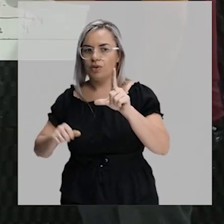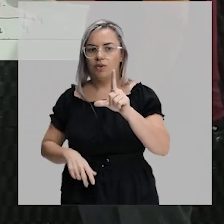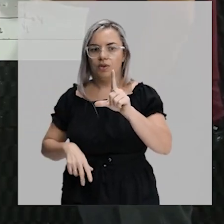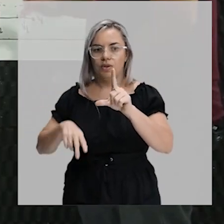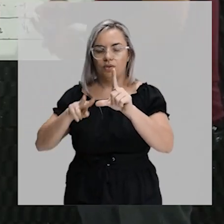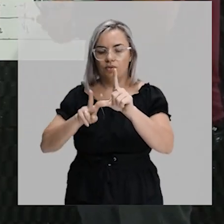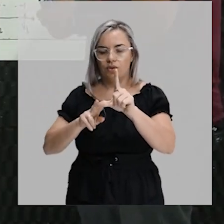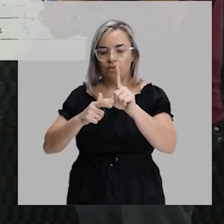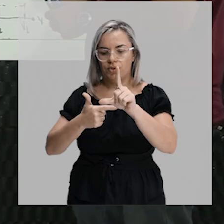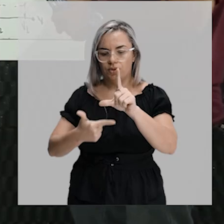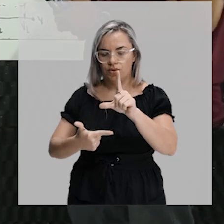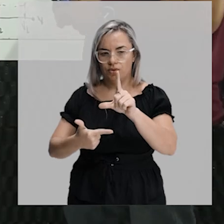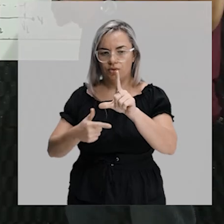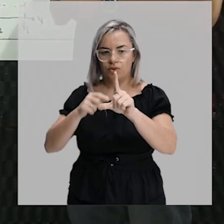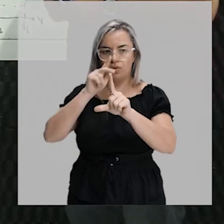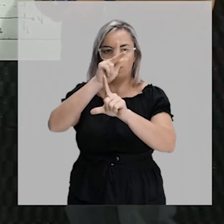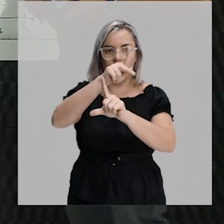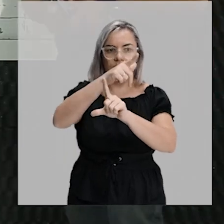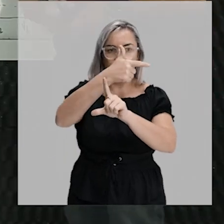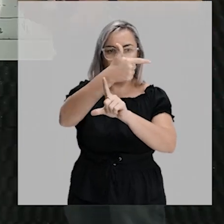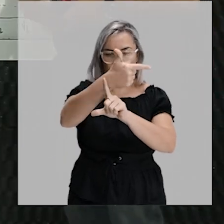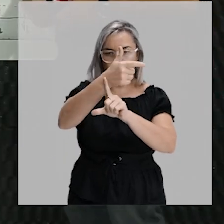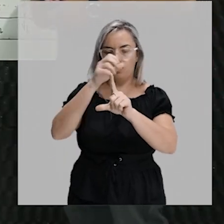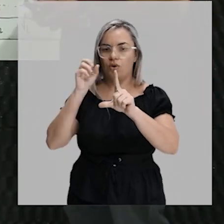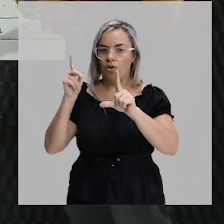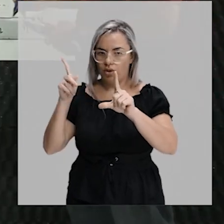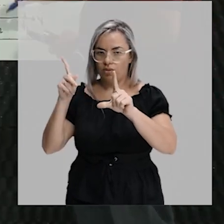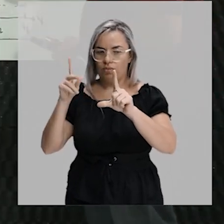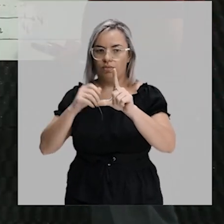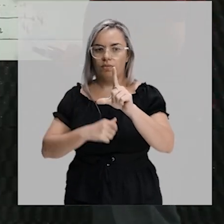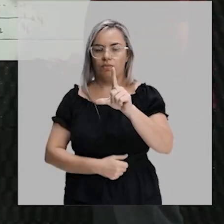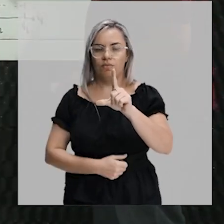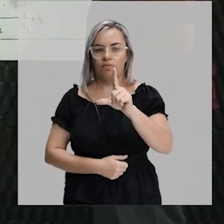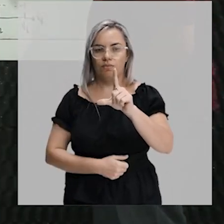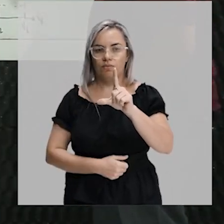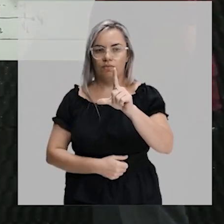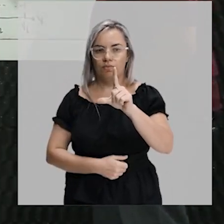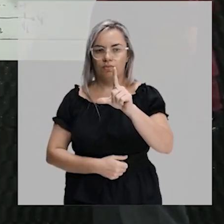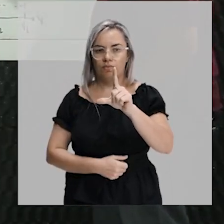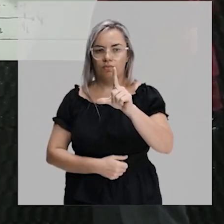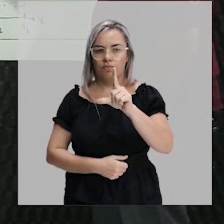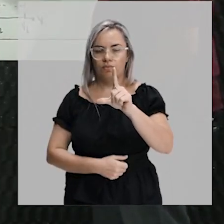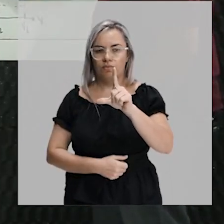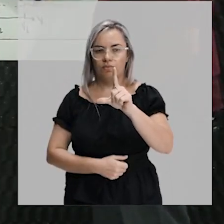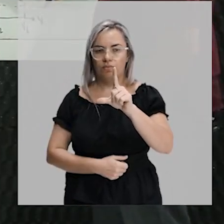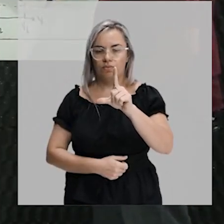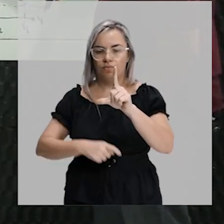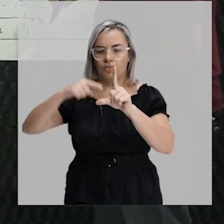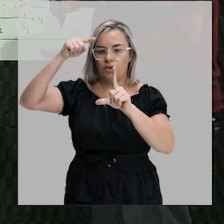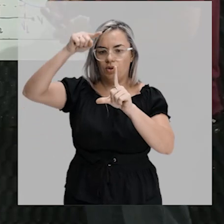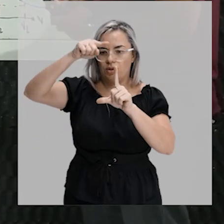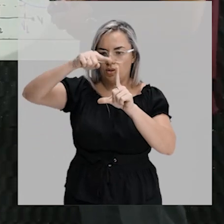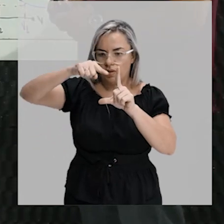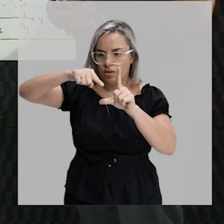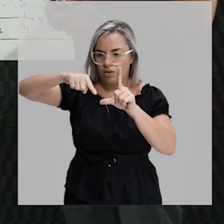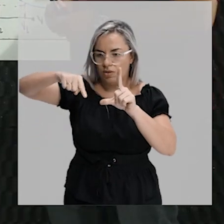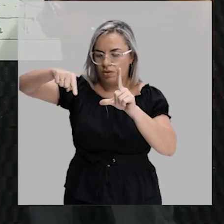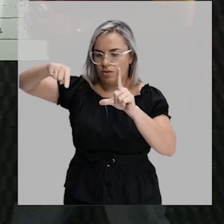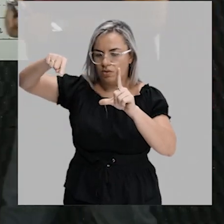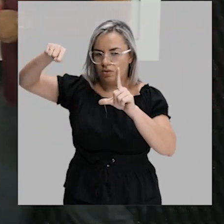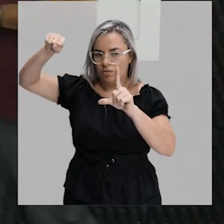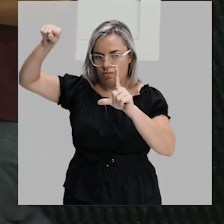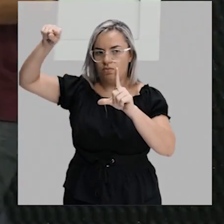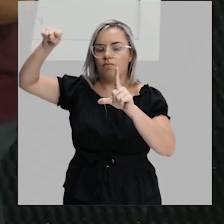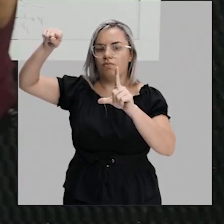né, volume 2, ok? Então eu vou ter um gráfico que vai ter essa configuração, ó, um